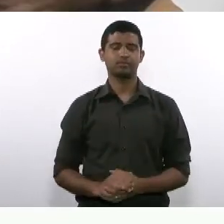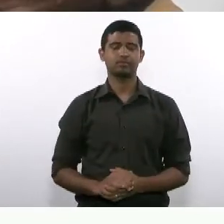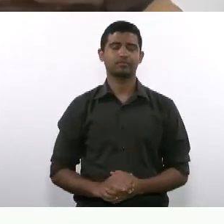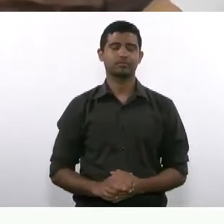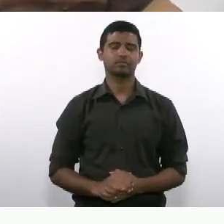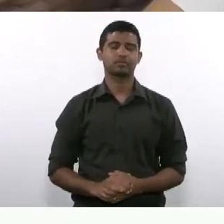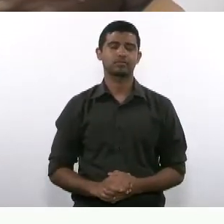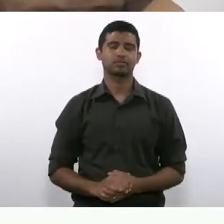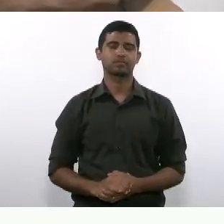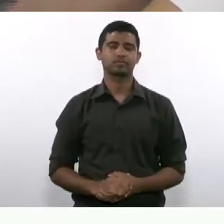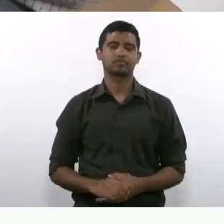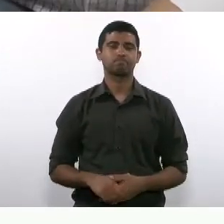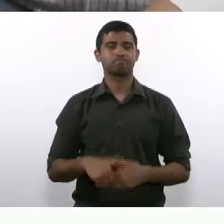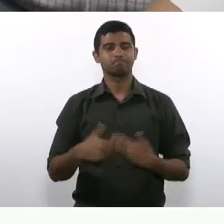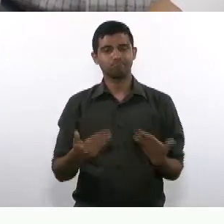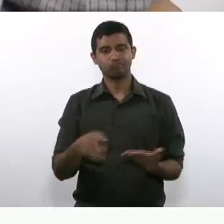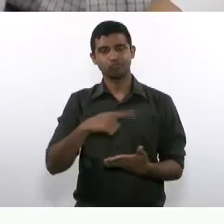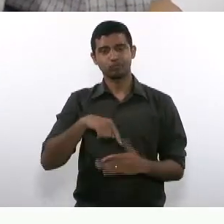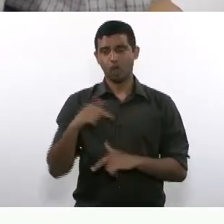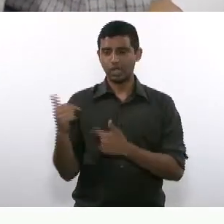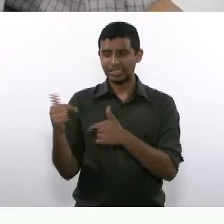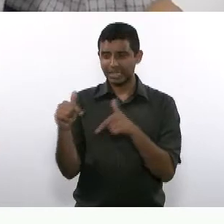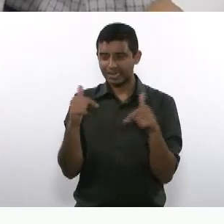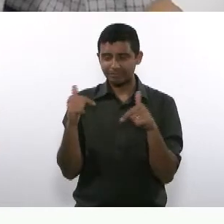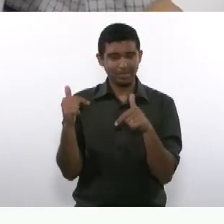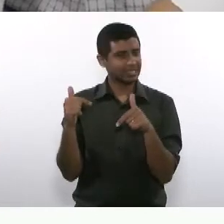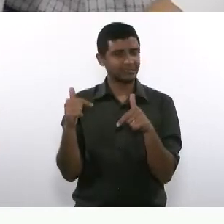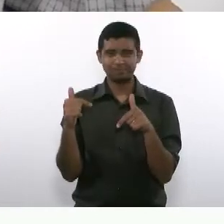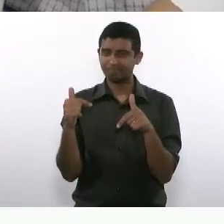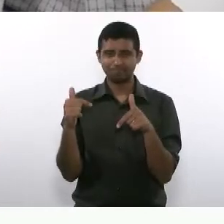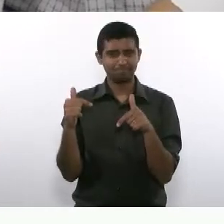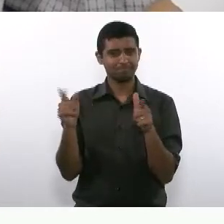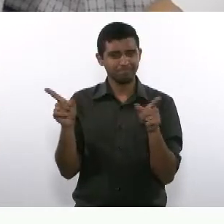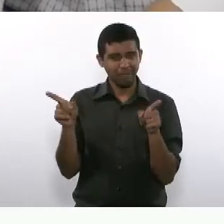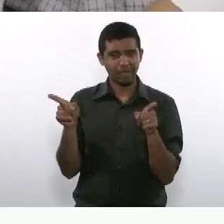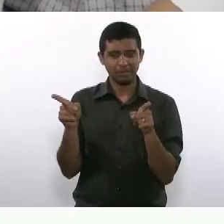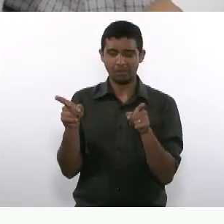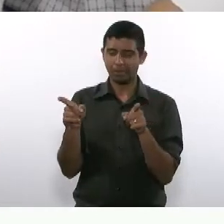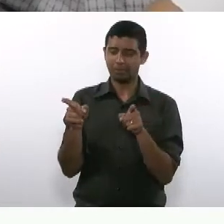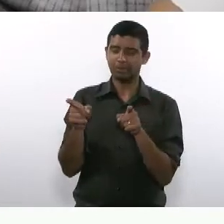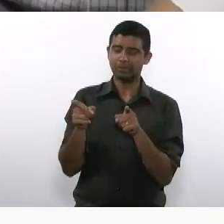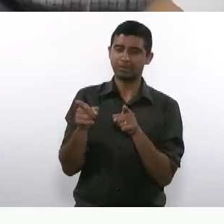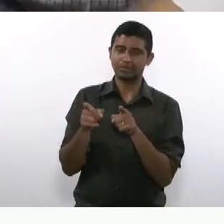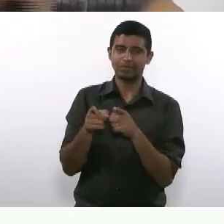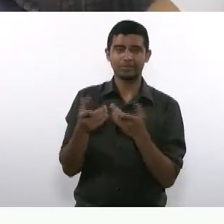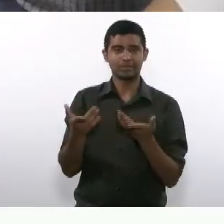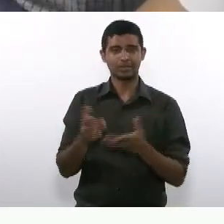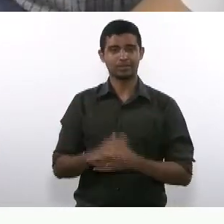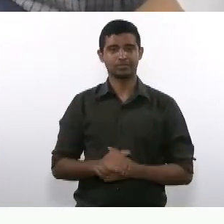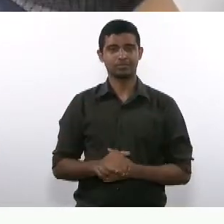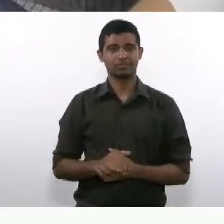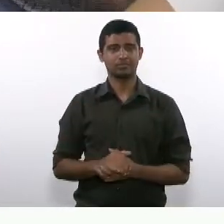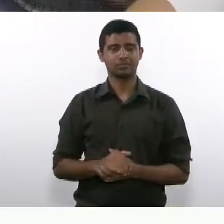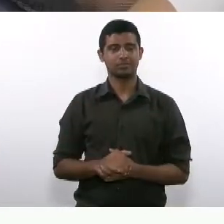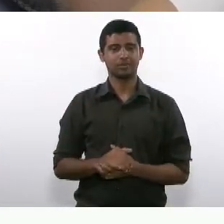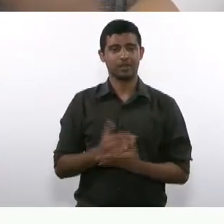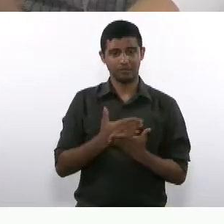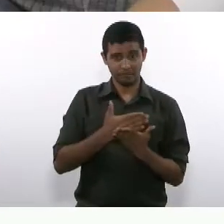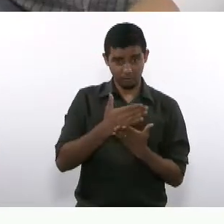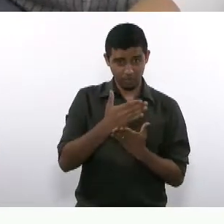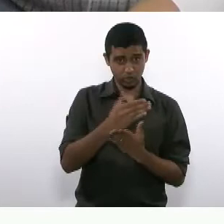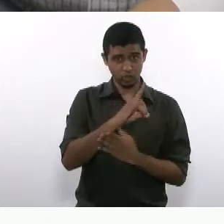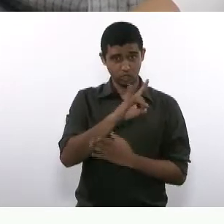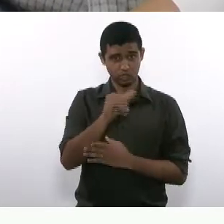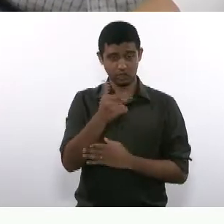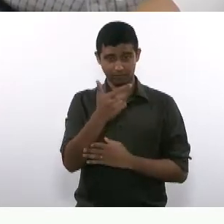nossa capacidade de atuar ao longo do ano reduzida a meses, cada vez menor. Você vê, a partir de 24 de setembro que a gente